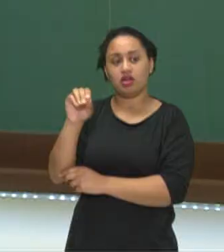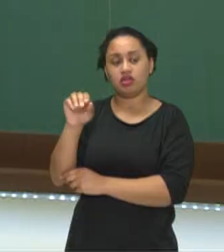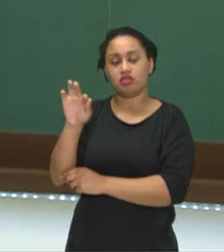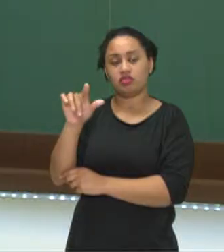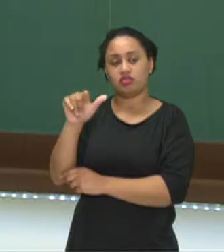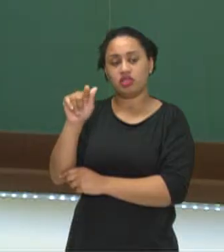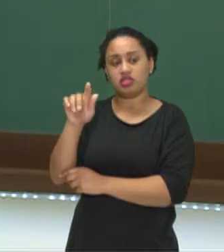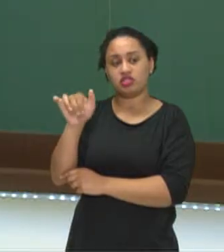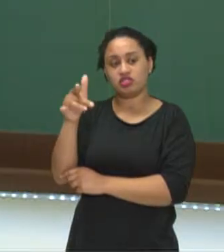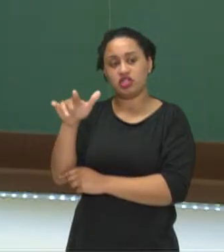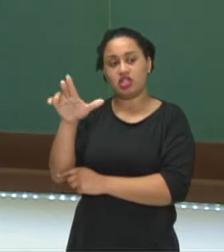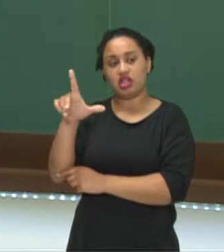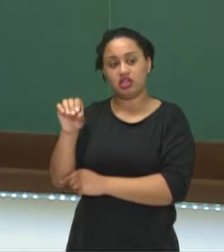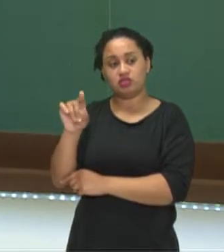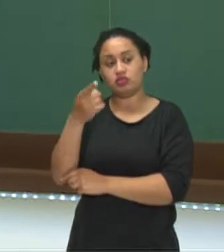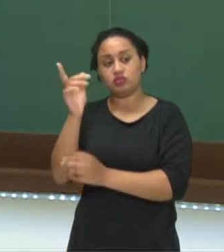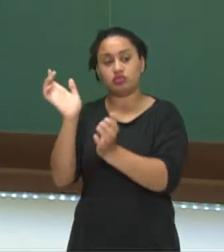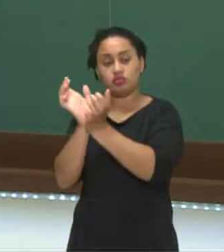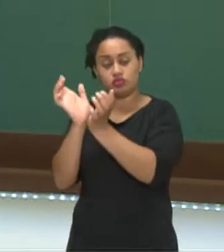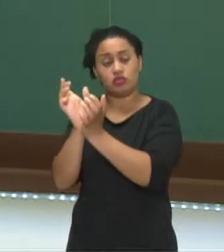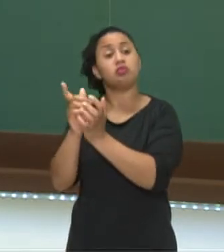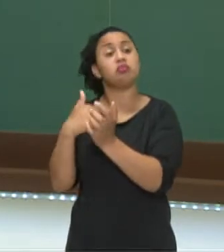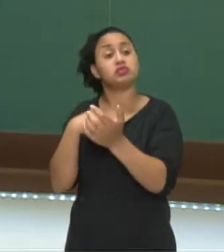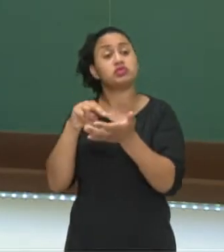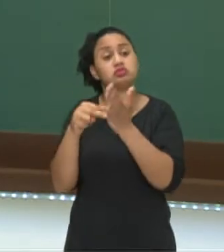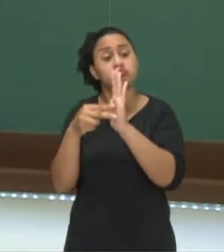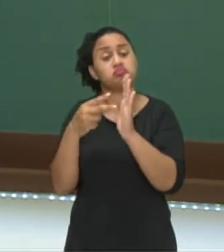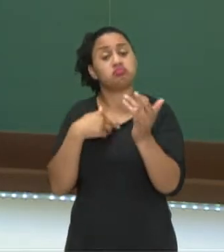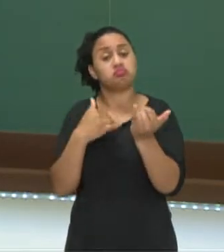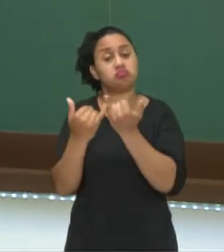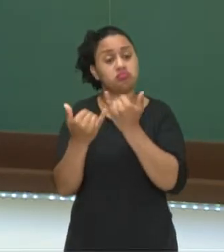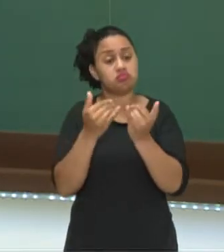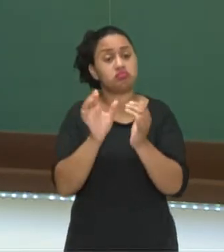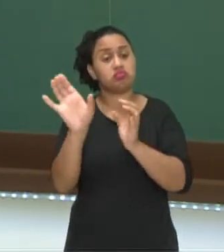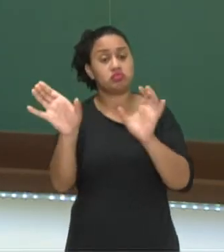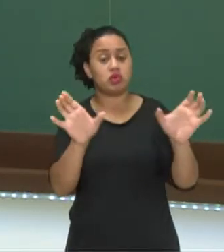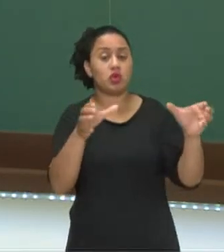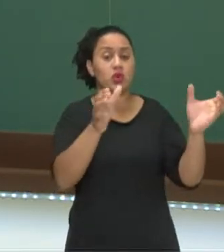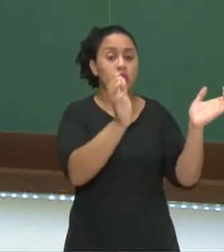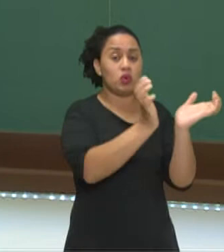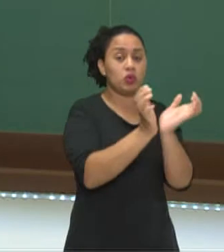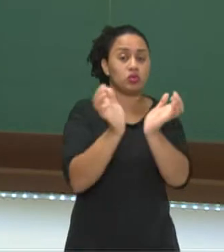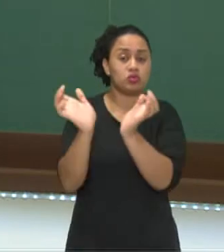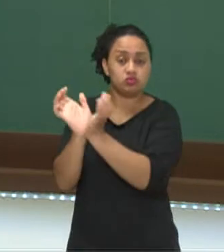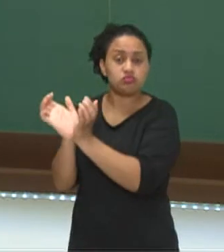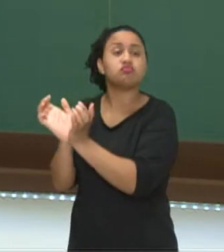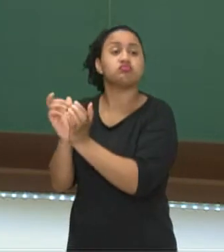Isso significa que existe ali uma ligação muito grande entre esses dois grupos, tá?